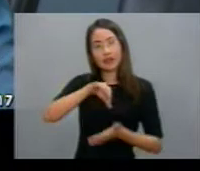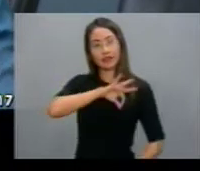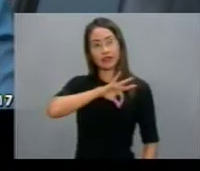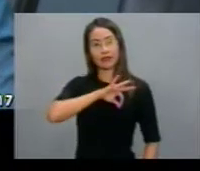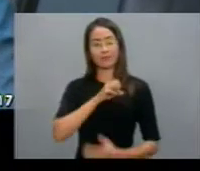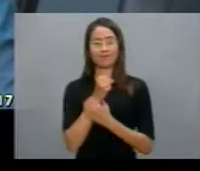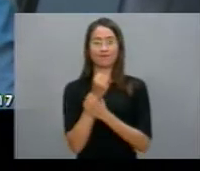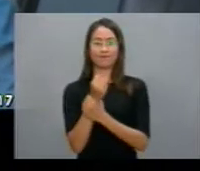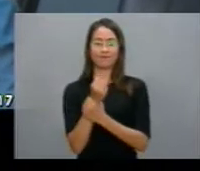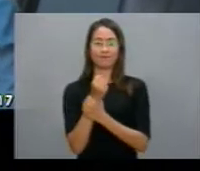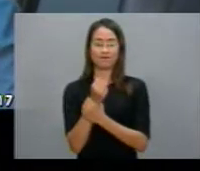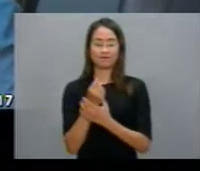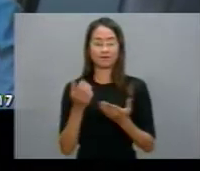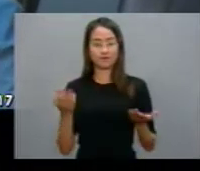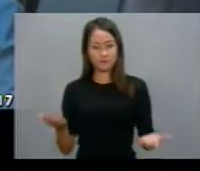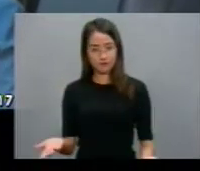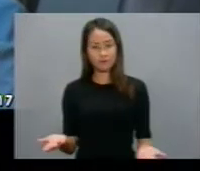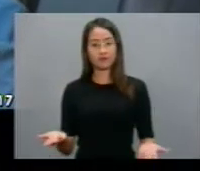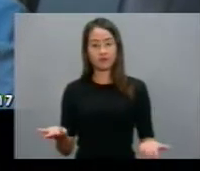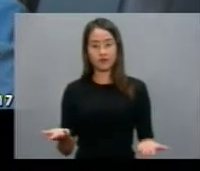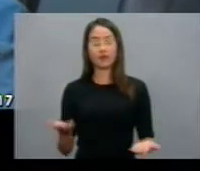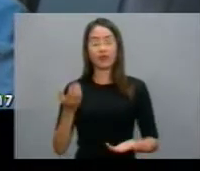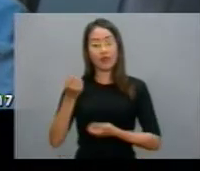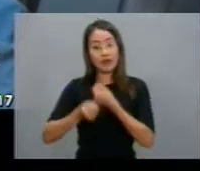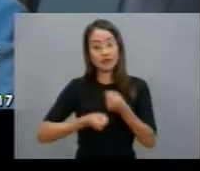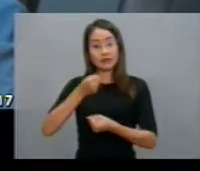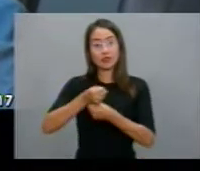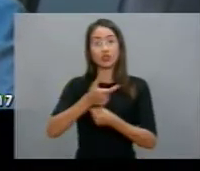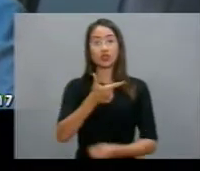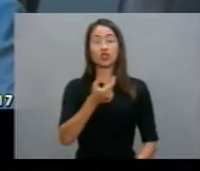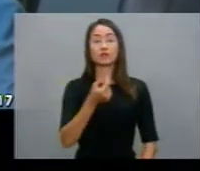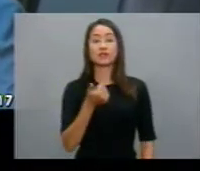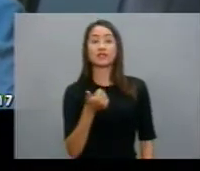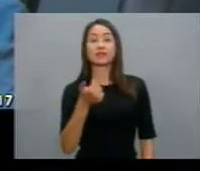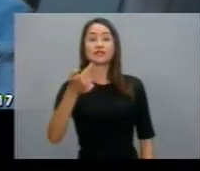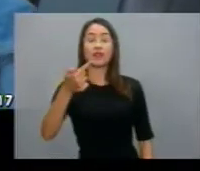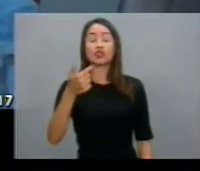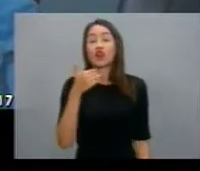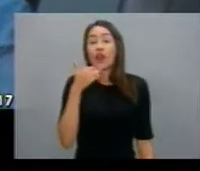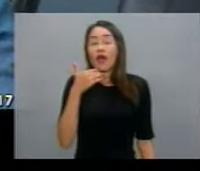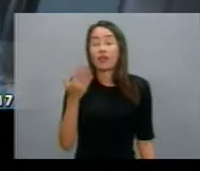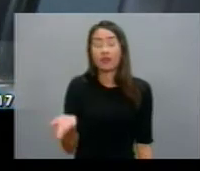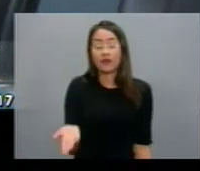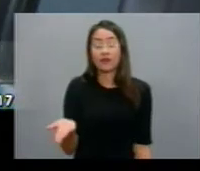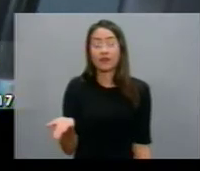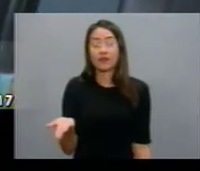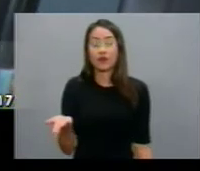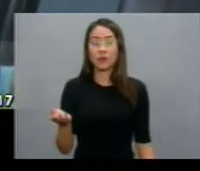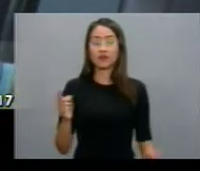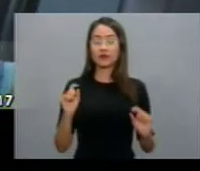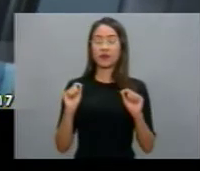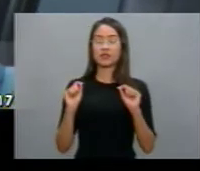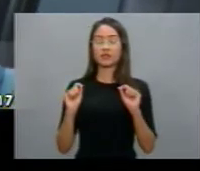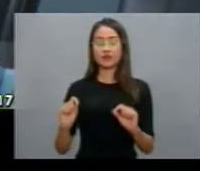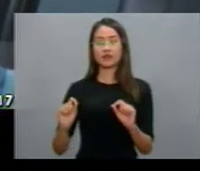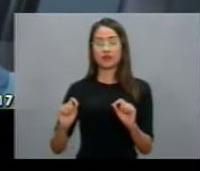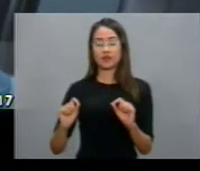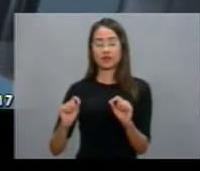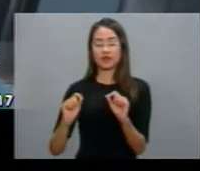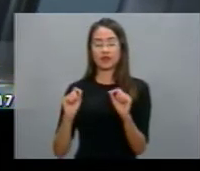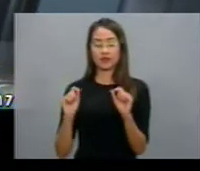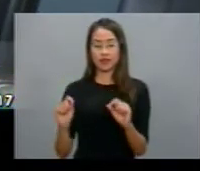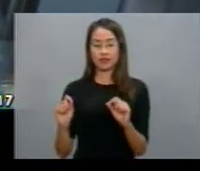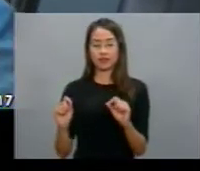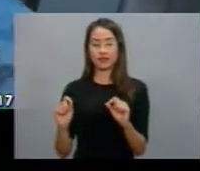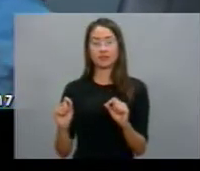da Secretaria de Segurança Pública no ano de 2017, deputado Renato Rosendo, foi uma ação que combinou a inteligência da Polícia Federal, da